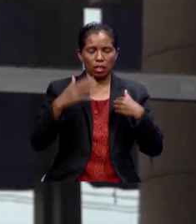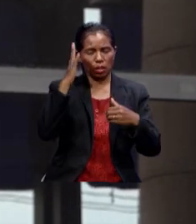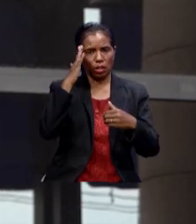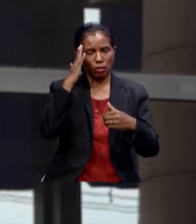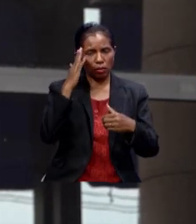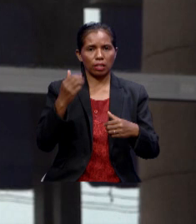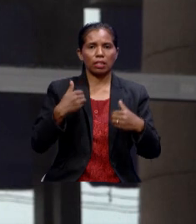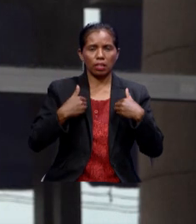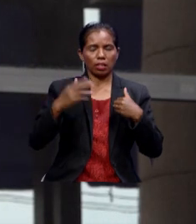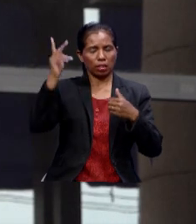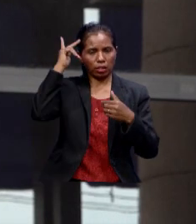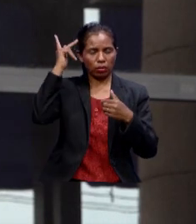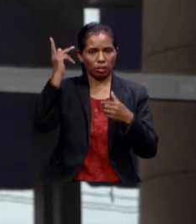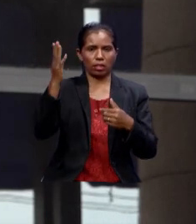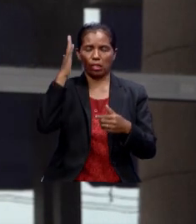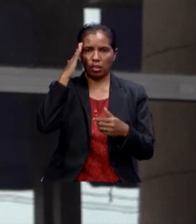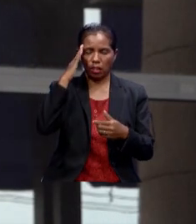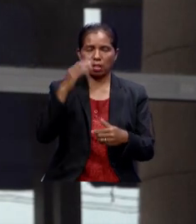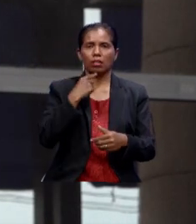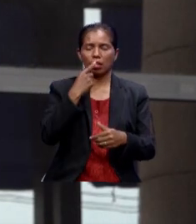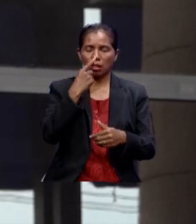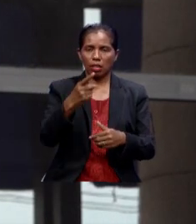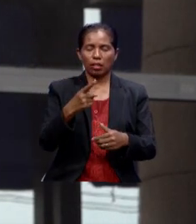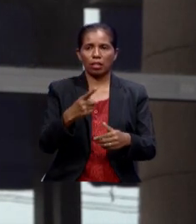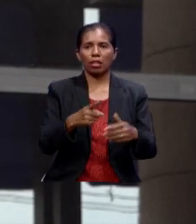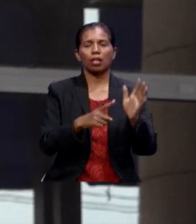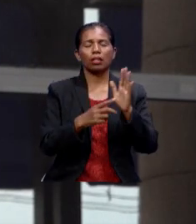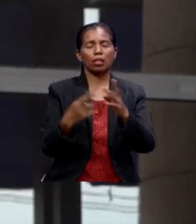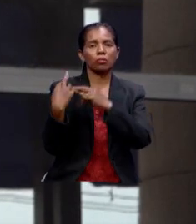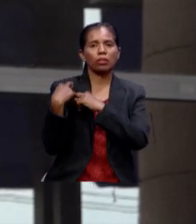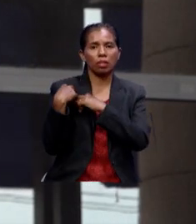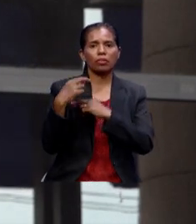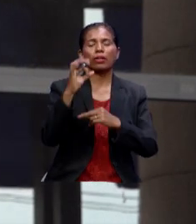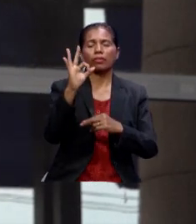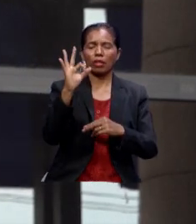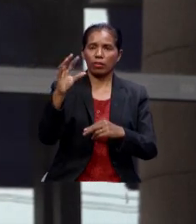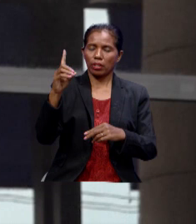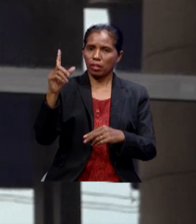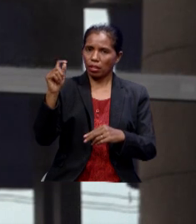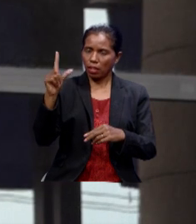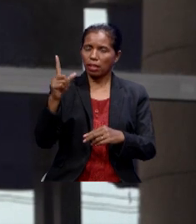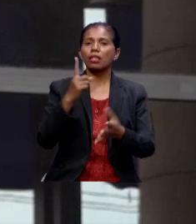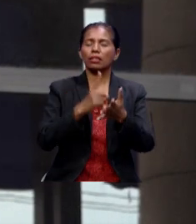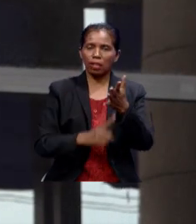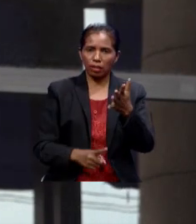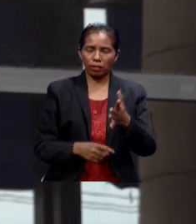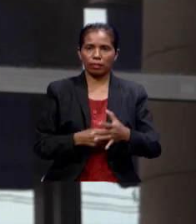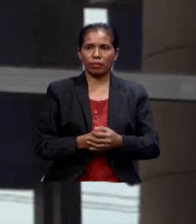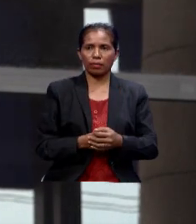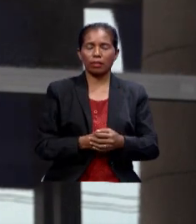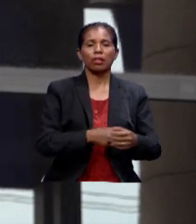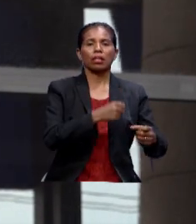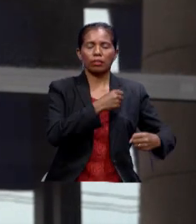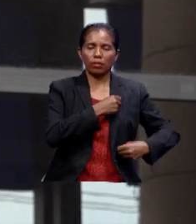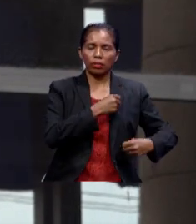atene a PFDT linha saída a tu defende nós de papel